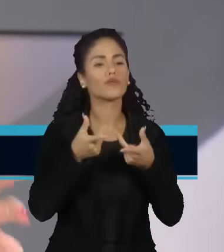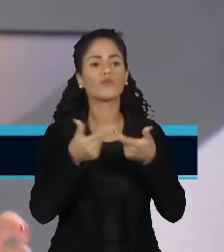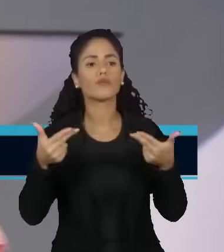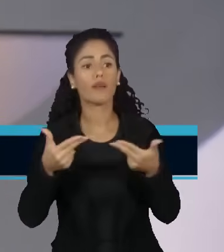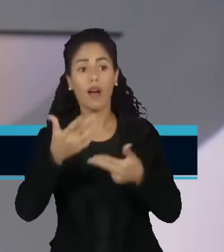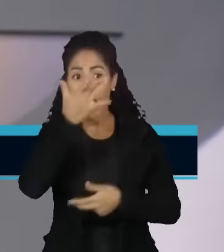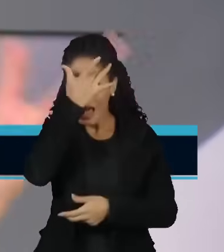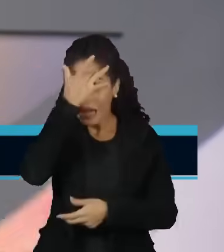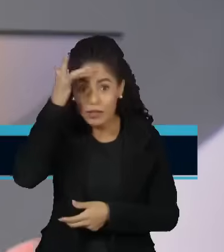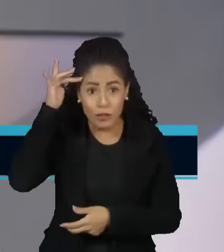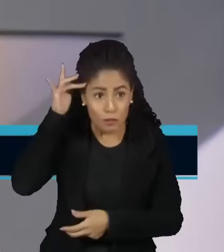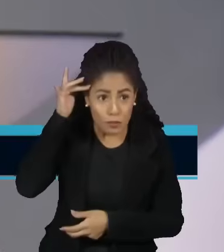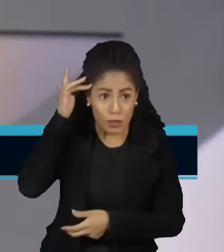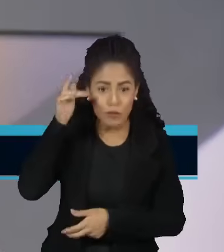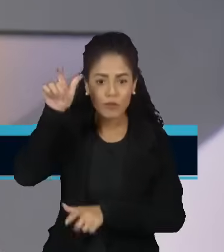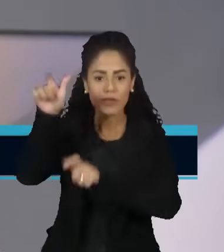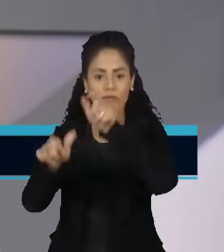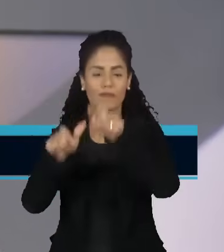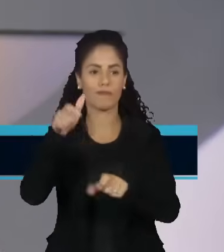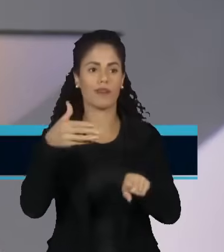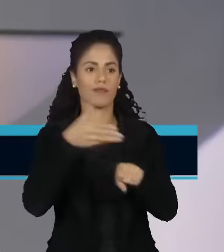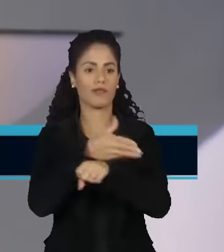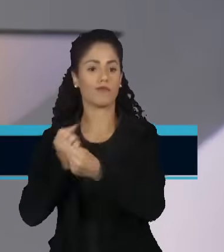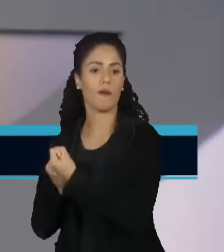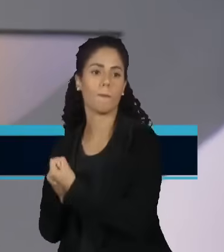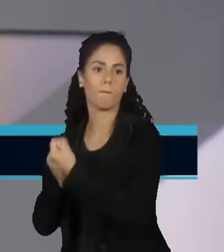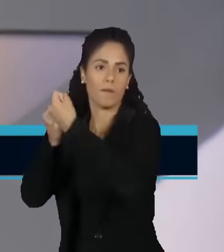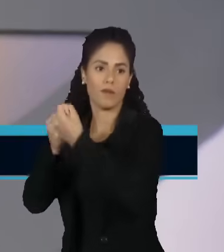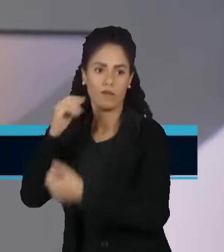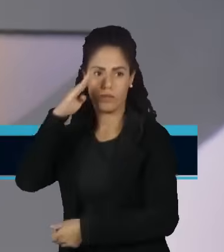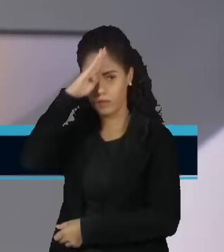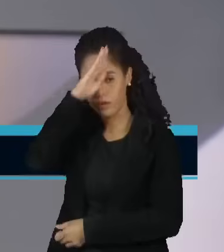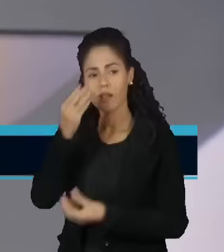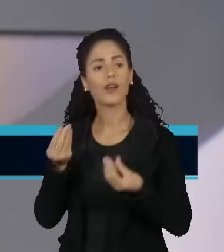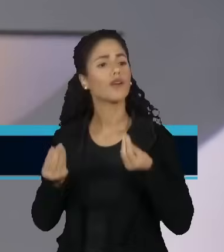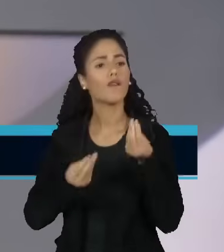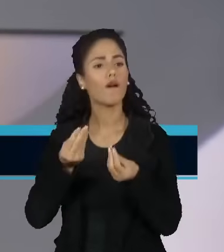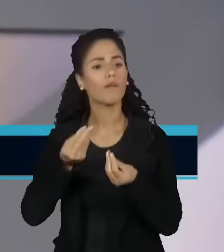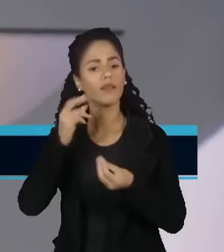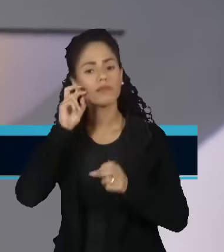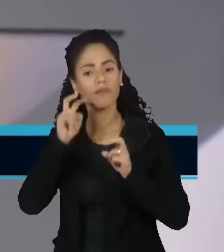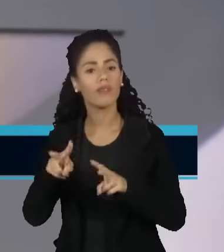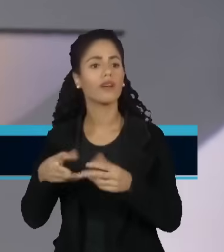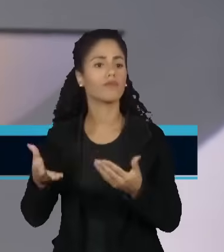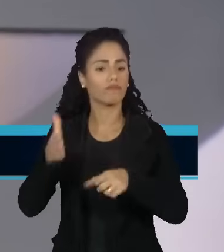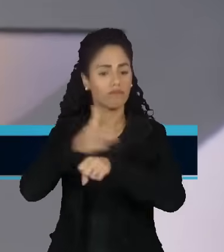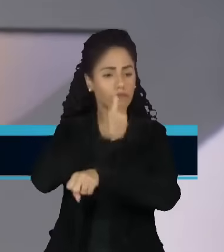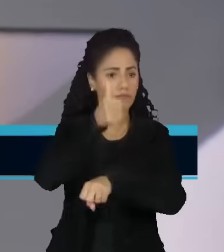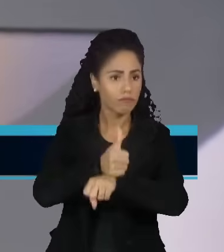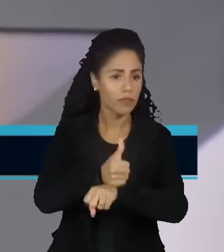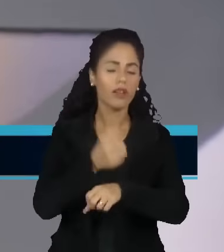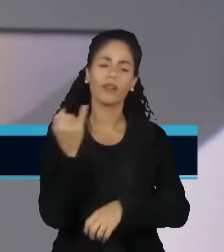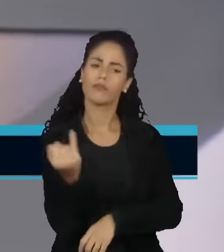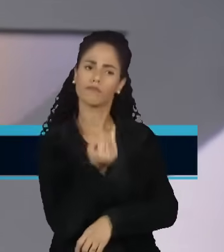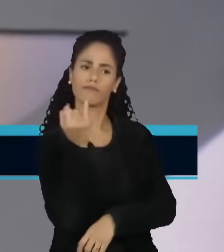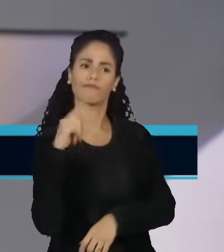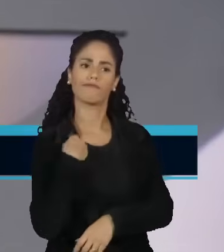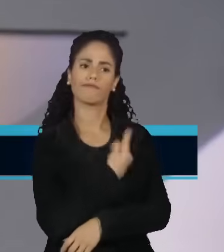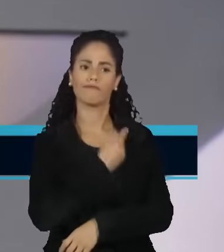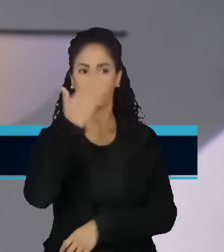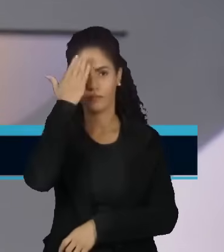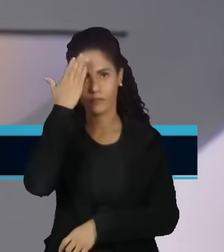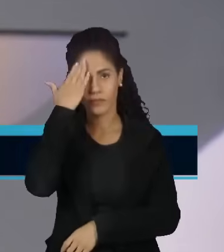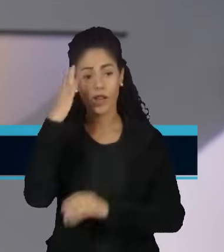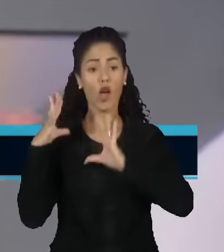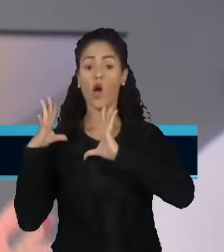mundo que participa do grande campo do bolsonarismo e como é que isso vai ser, como eles vão se manifestando em relação ao golpe. Porque é importante a gente ter uma ideia de que não